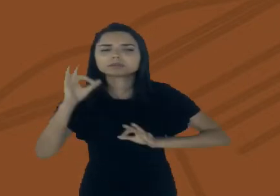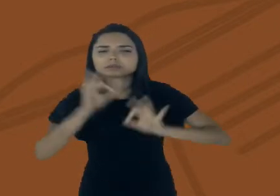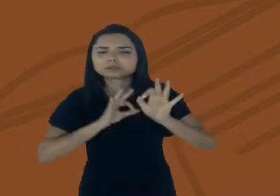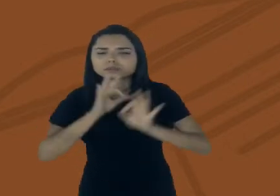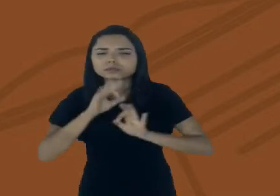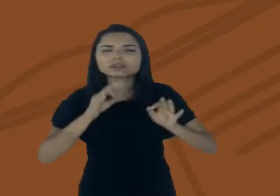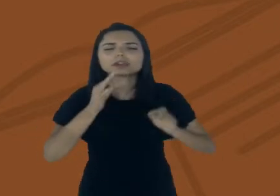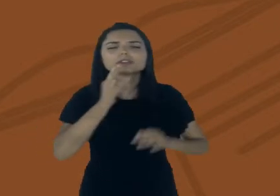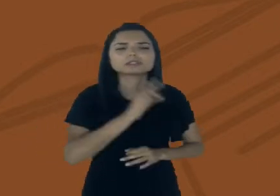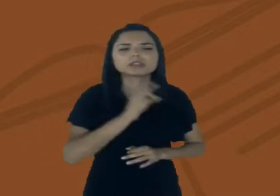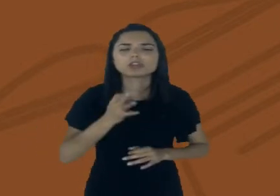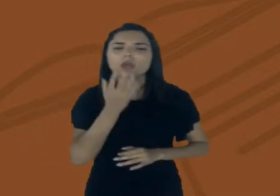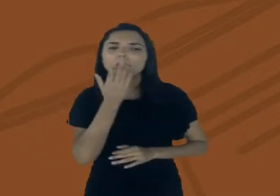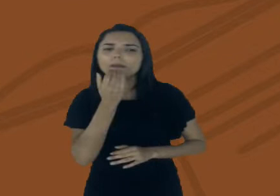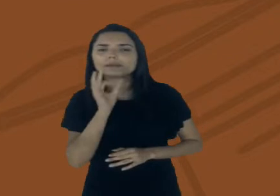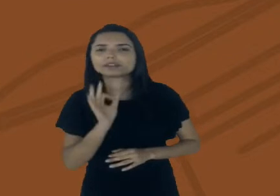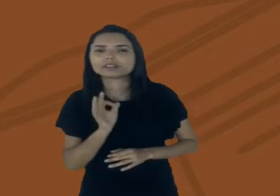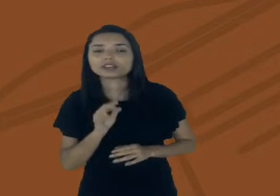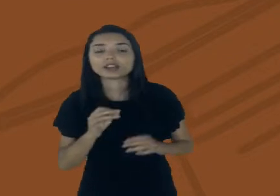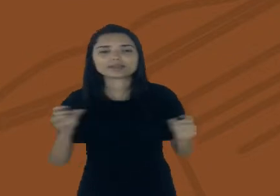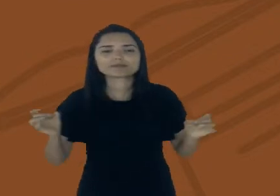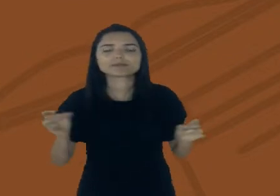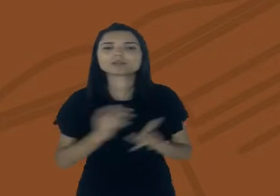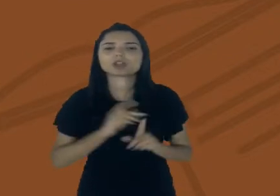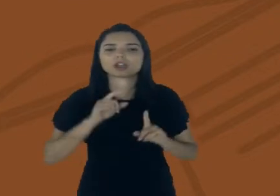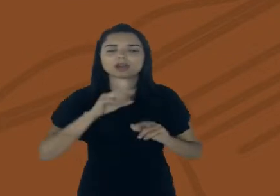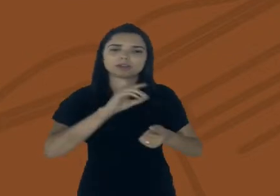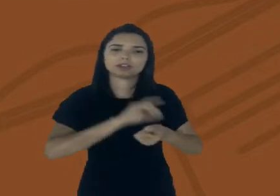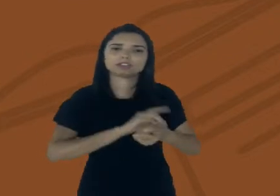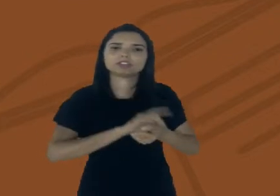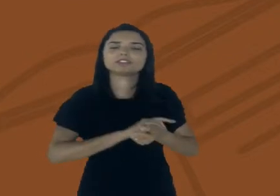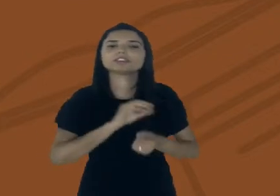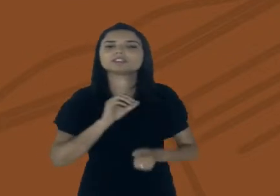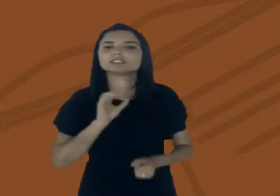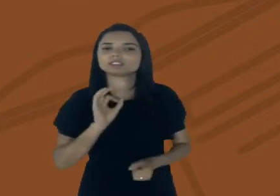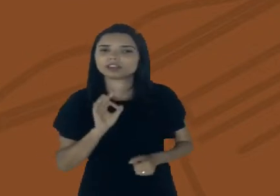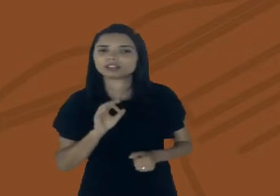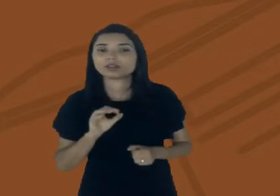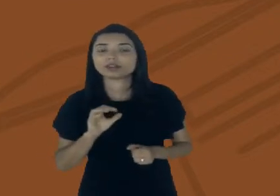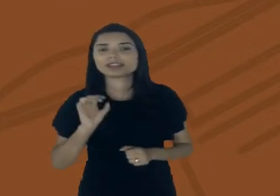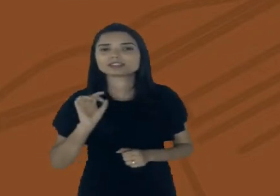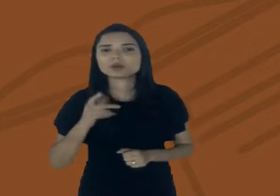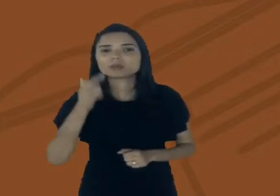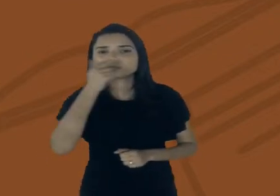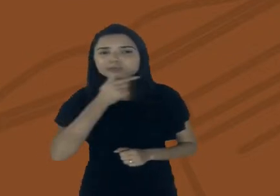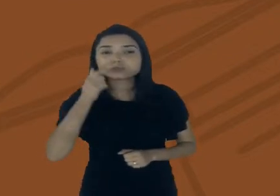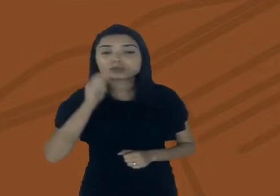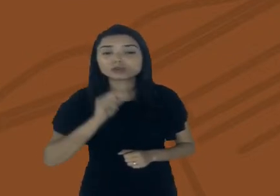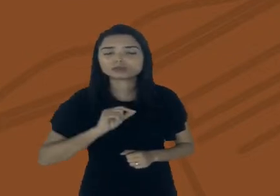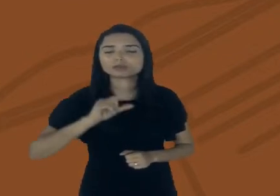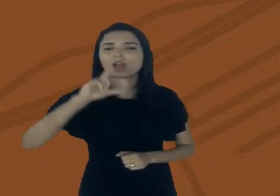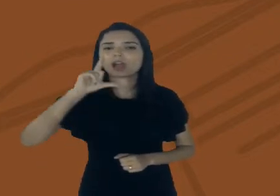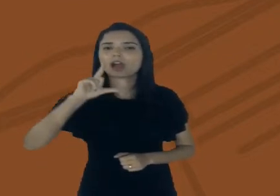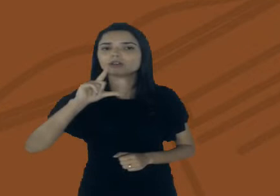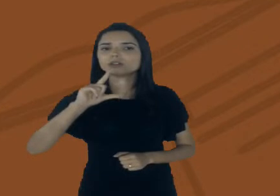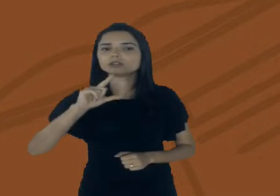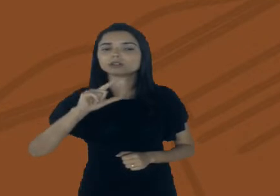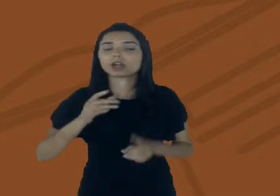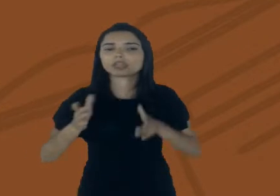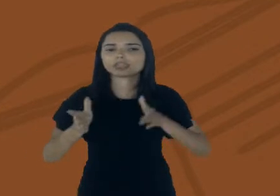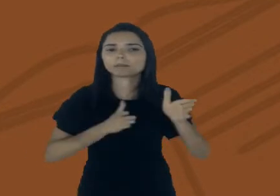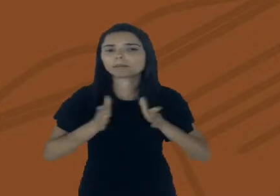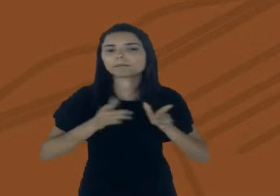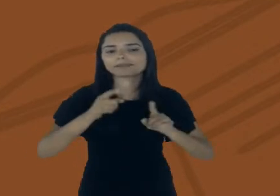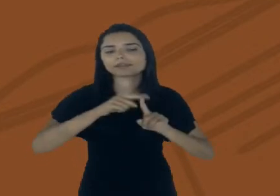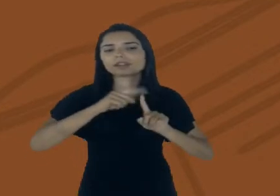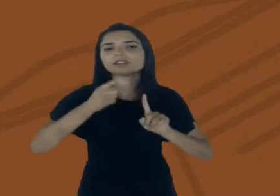vai continuar com esse quadro de diabetes. Então é só uma questão de hiperglicemia constante no período gestacional. Levando em consideração que no